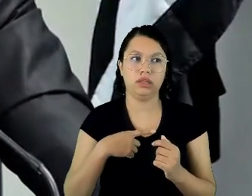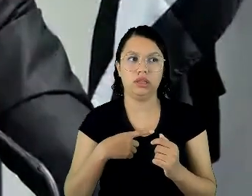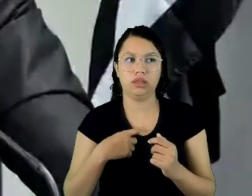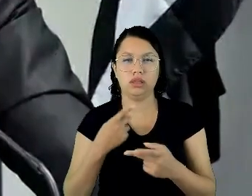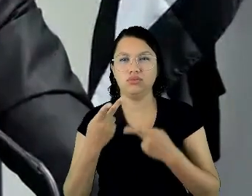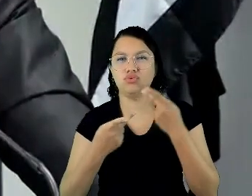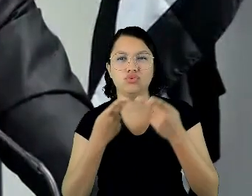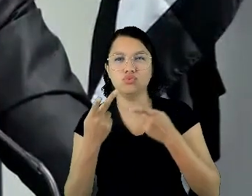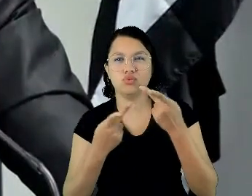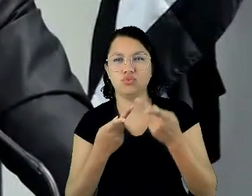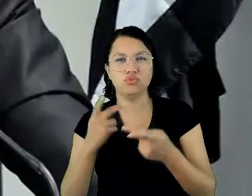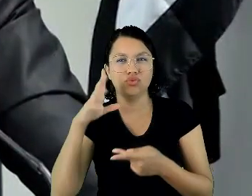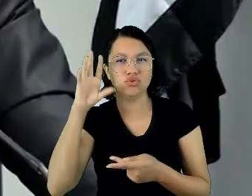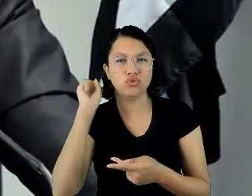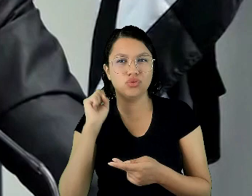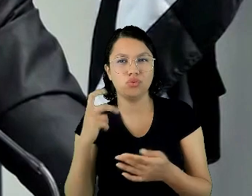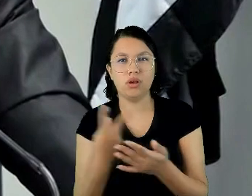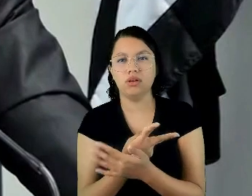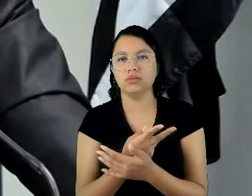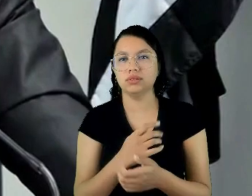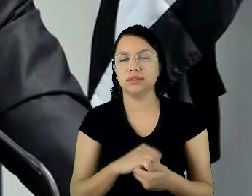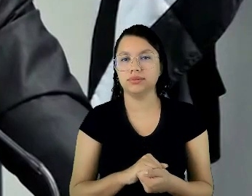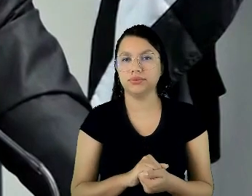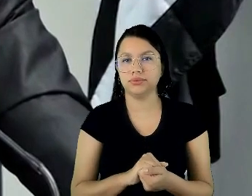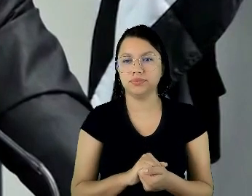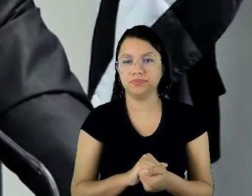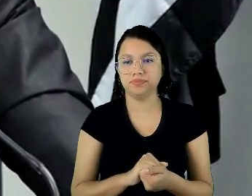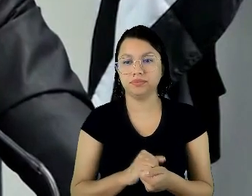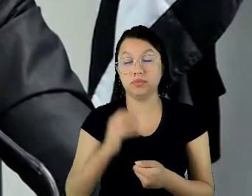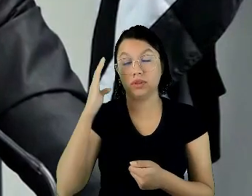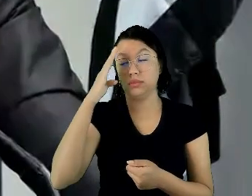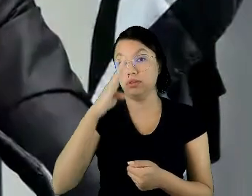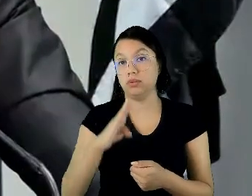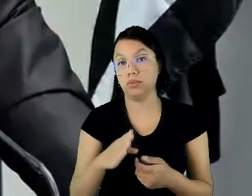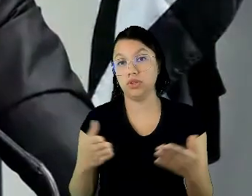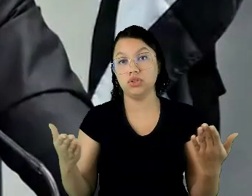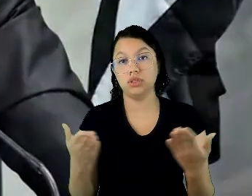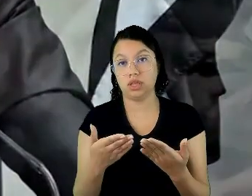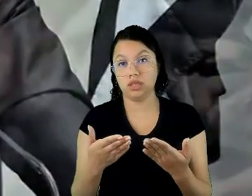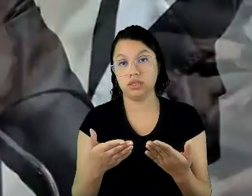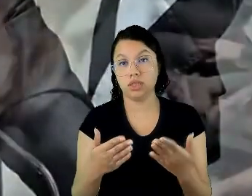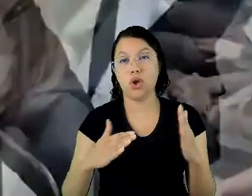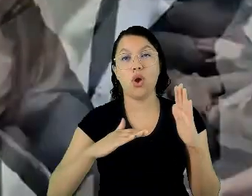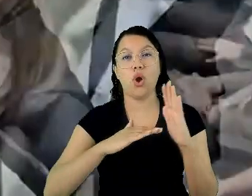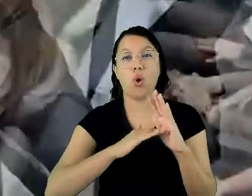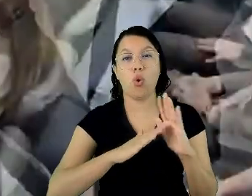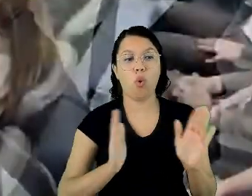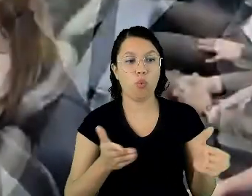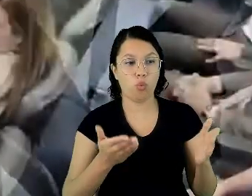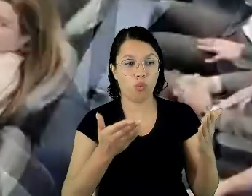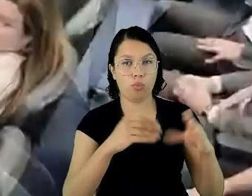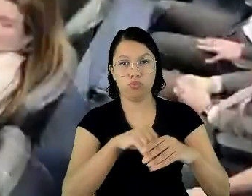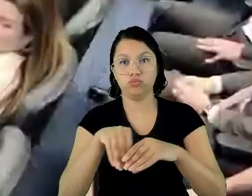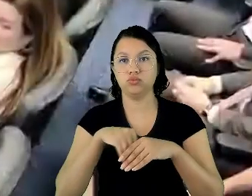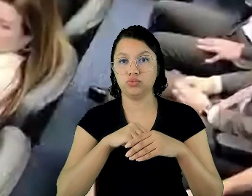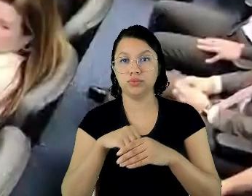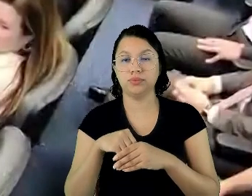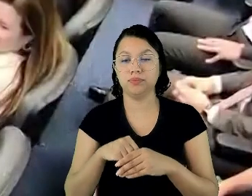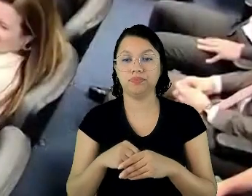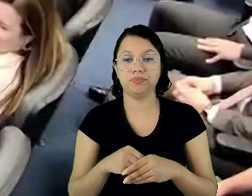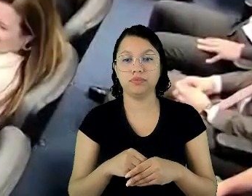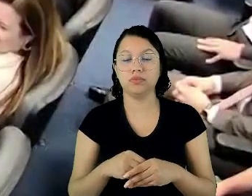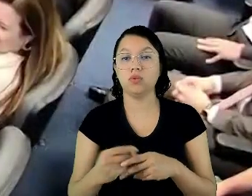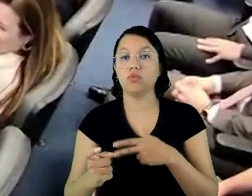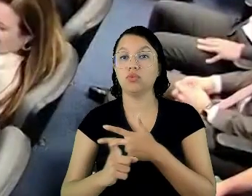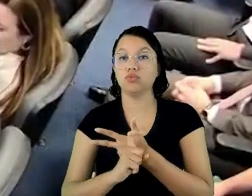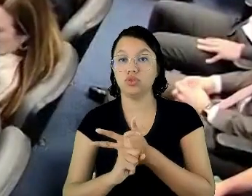acontecer, né, principalmente nessa campanha última, a hora que o executivo senta na cadeira e vê o tamanho